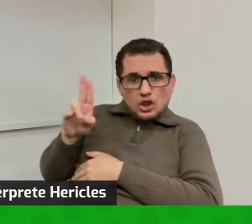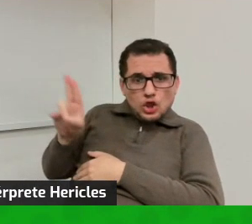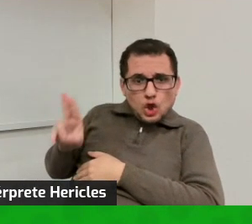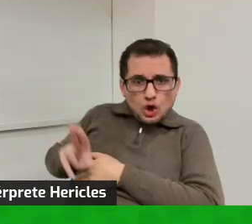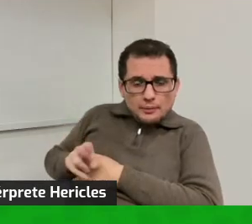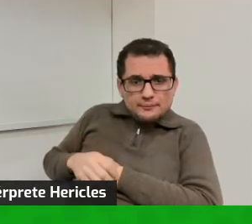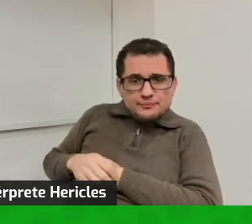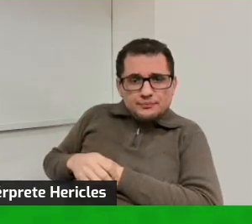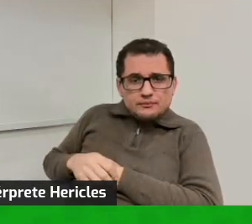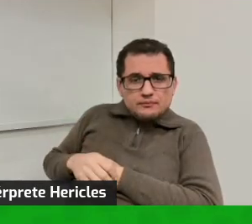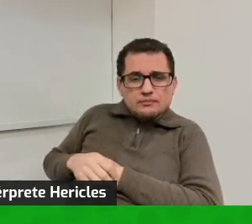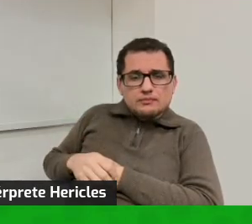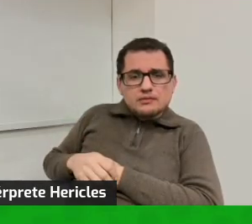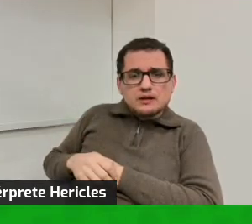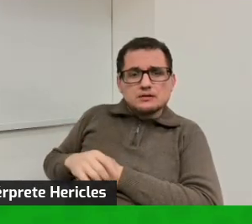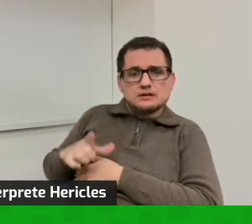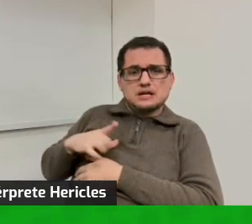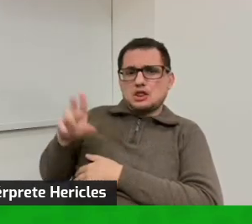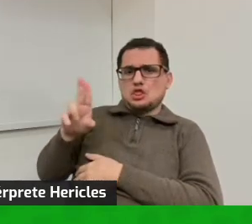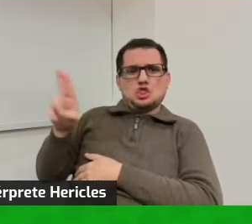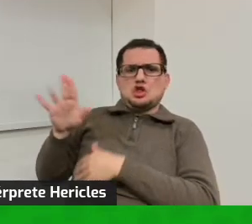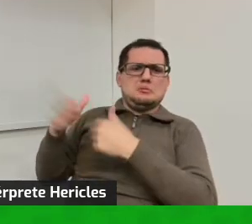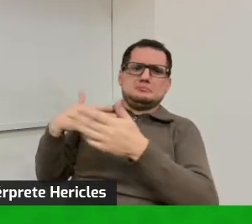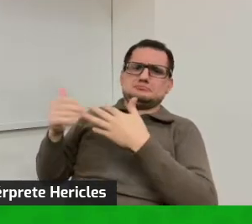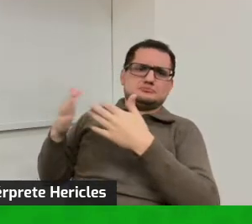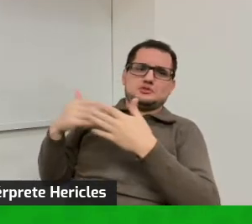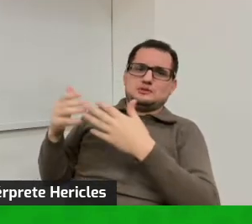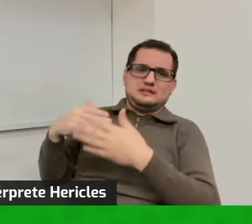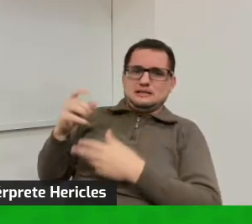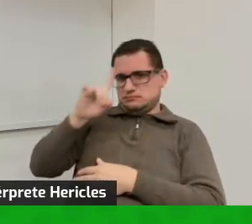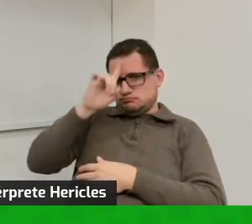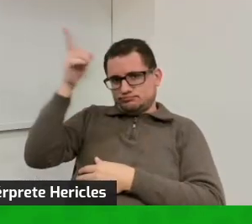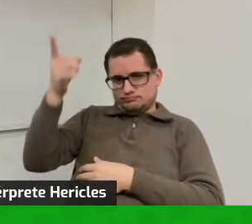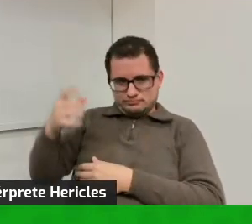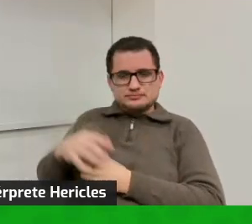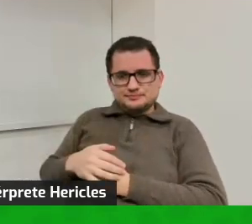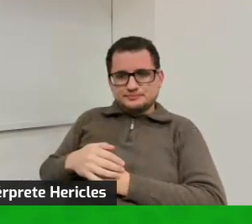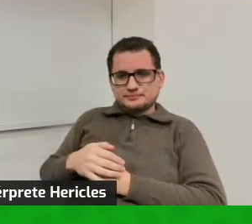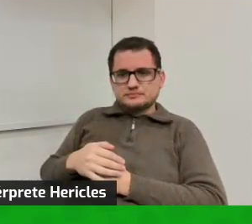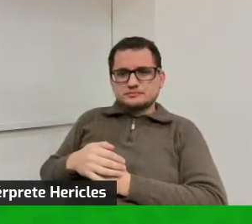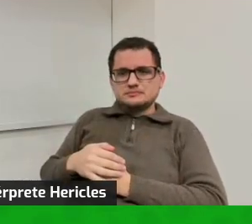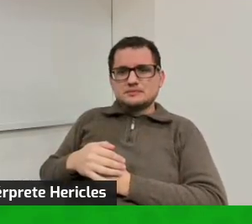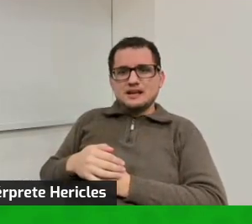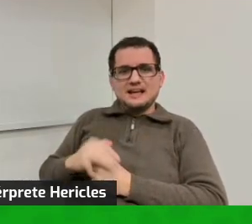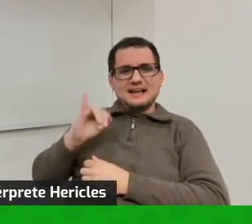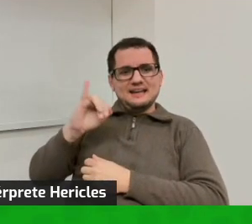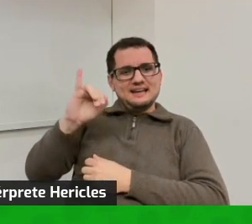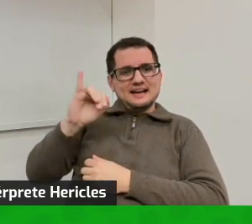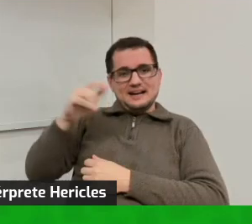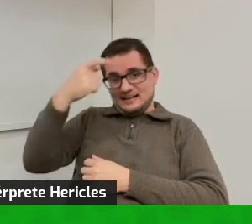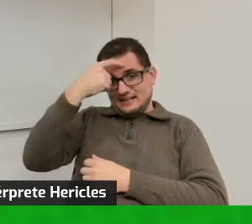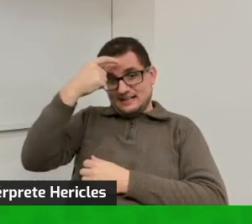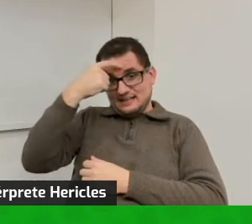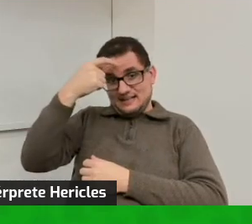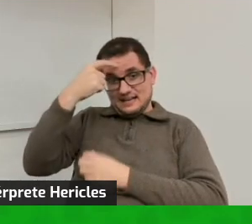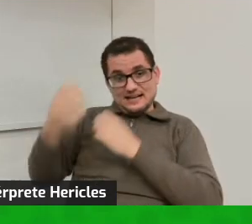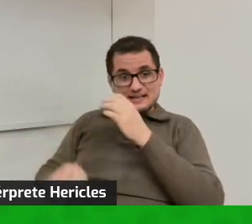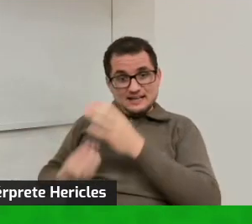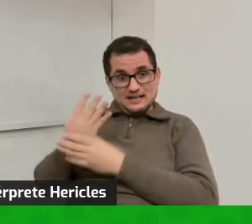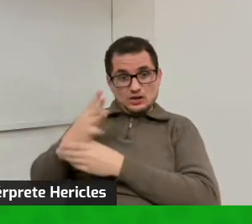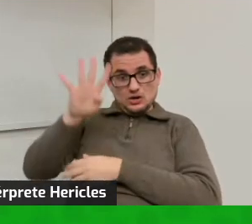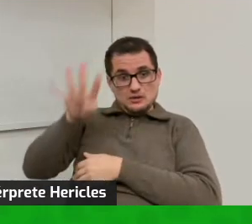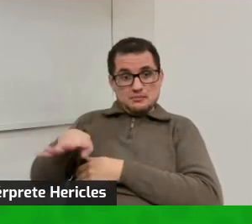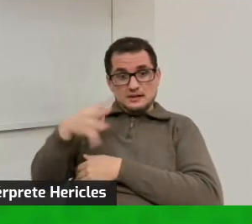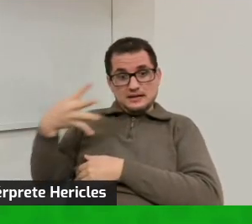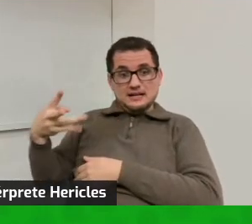os nomes aqui para gente, são nomes aleatórios, pessoas aleatórias. Joguei ali, IA gerou para mim aqui a planilha com 15 nomes, para a gente alimentar e